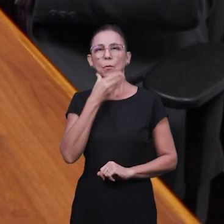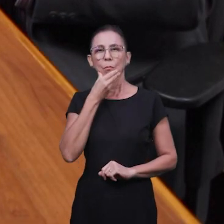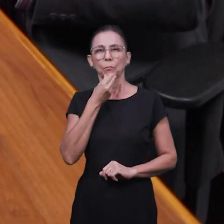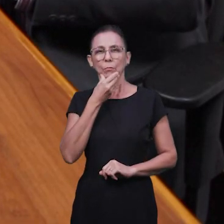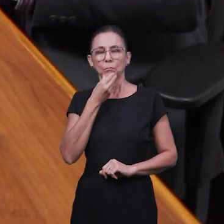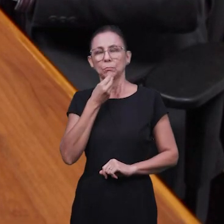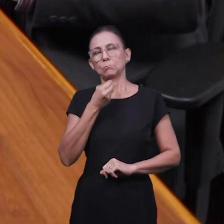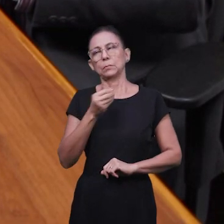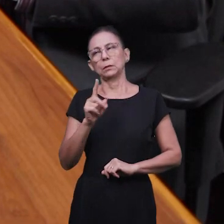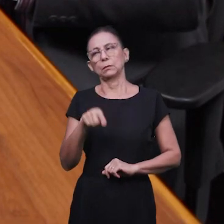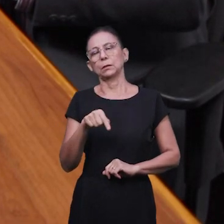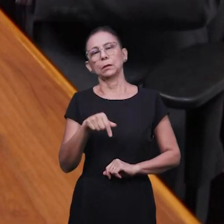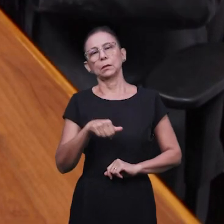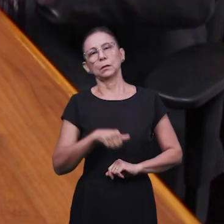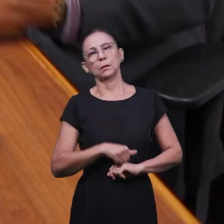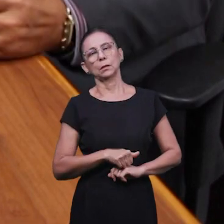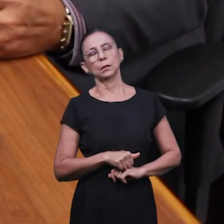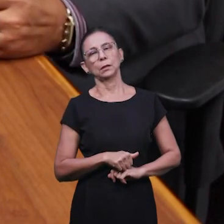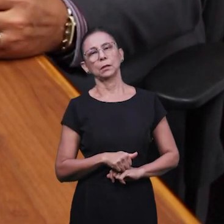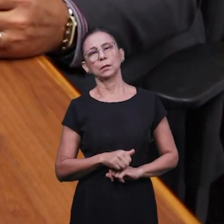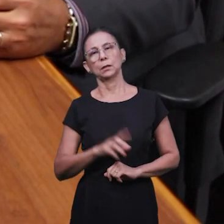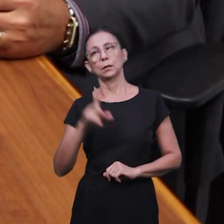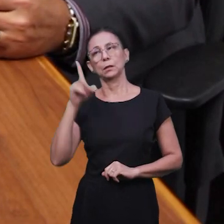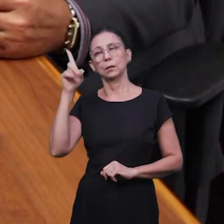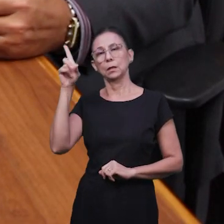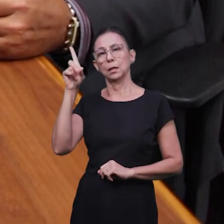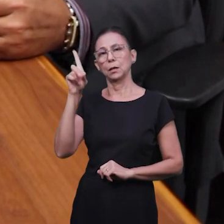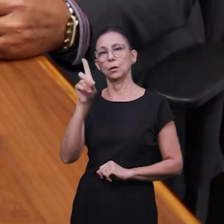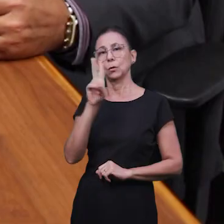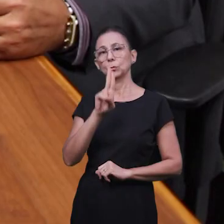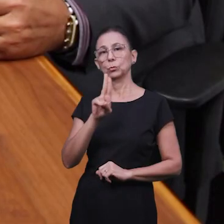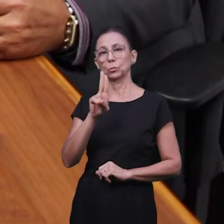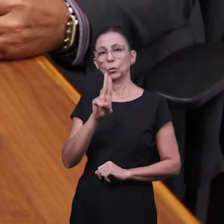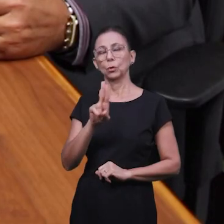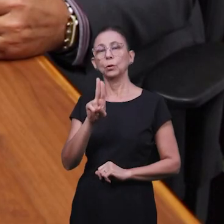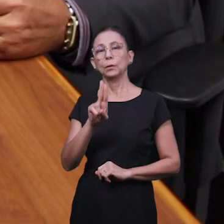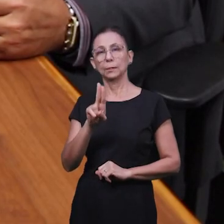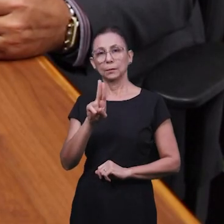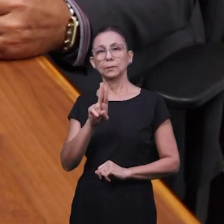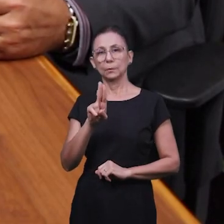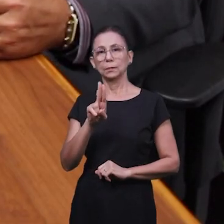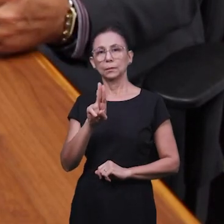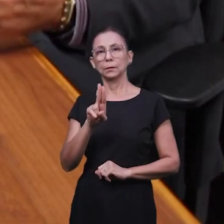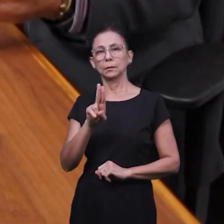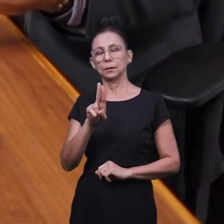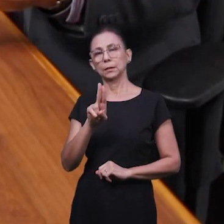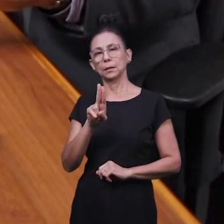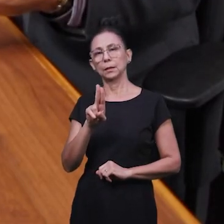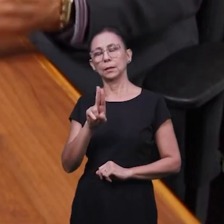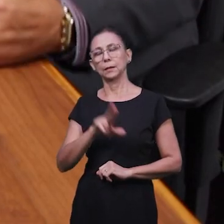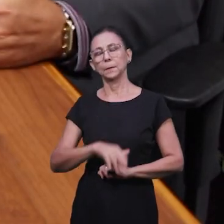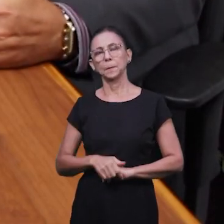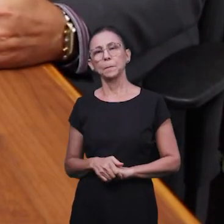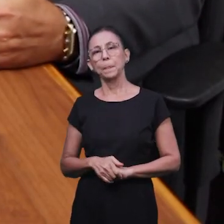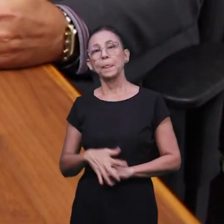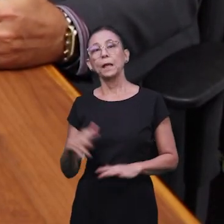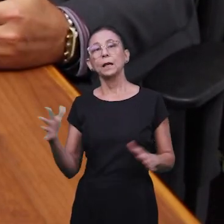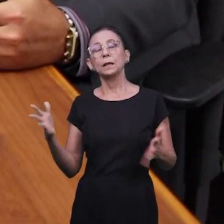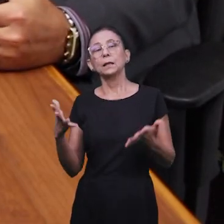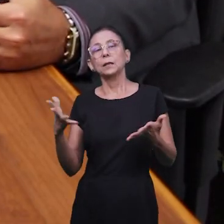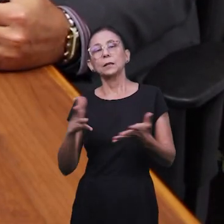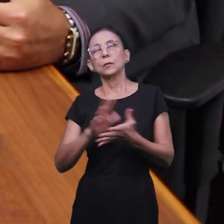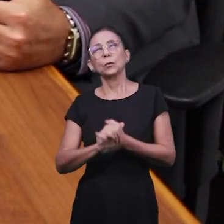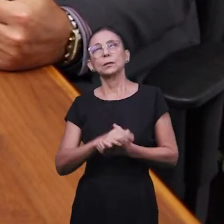diz Lutero usado por Deus em determinado momento da história da igreja, ele então assume um